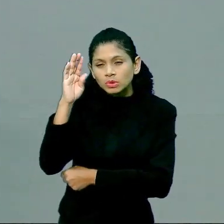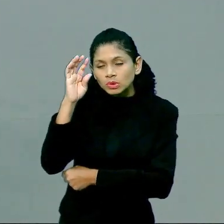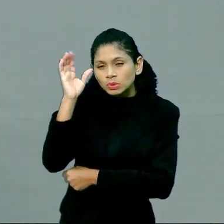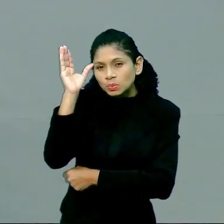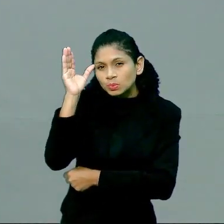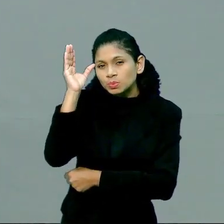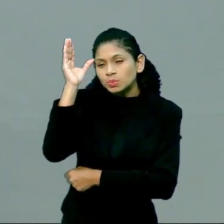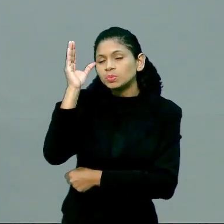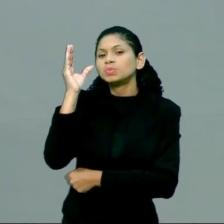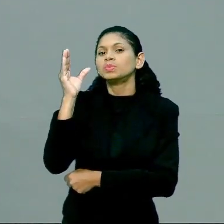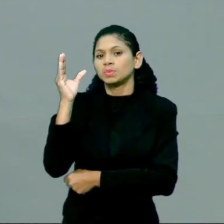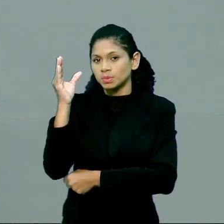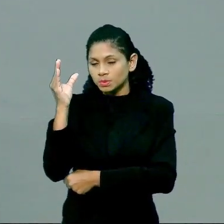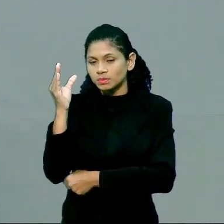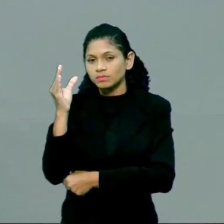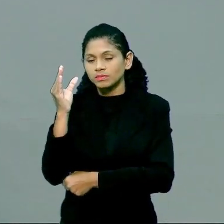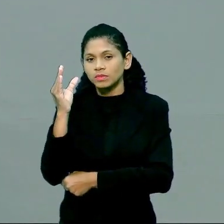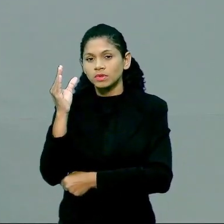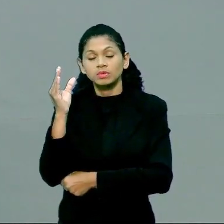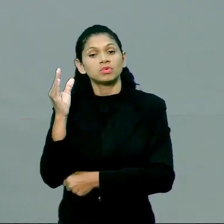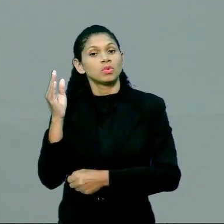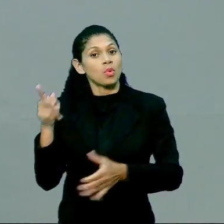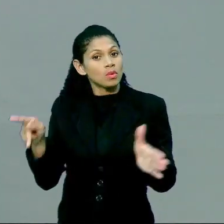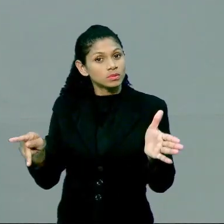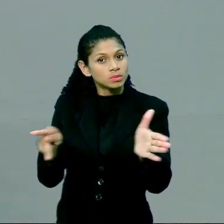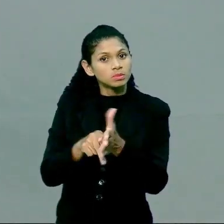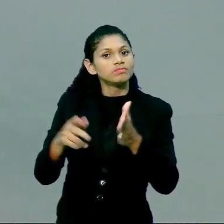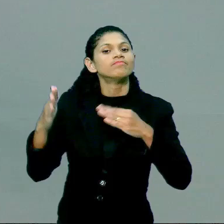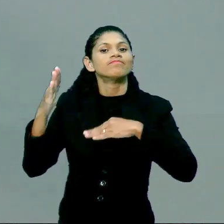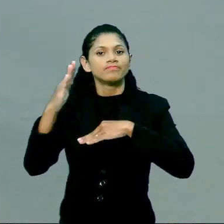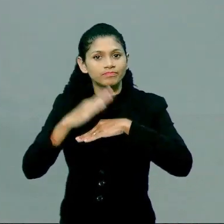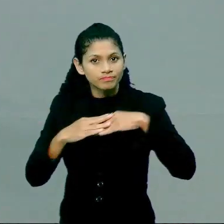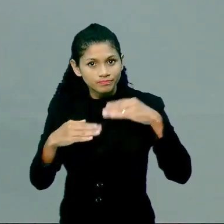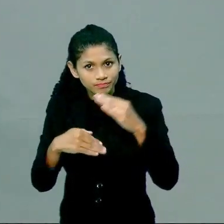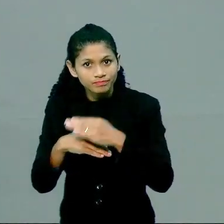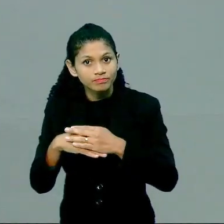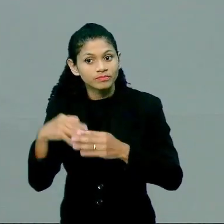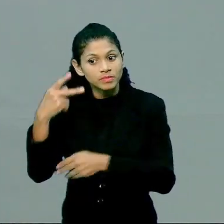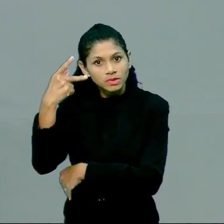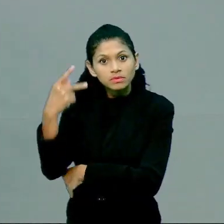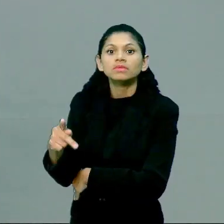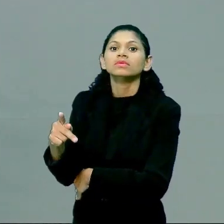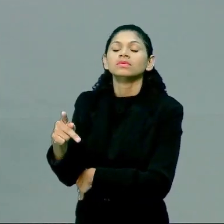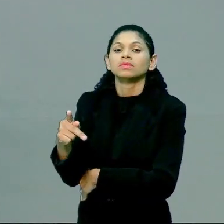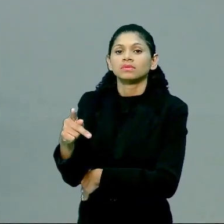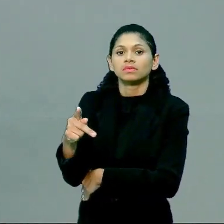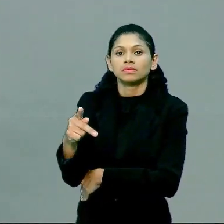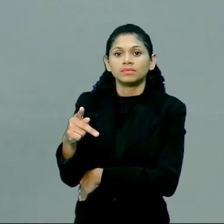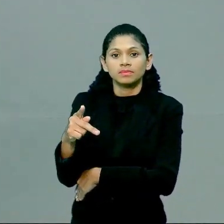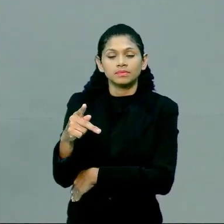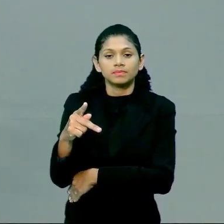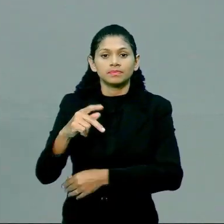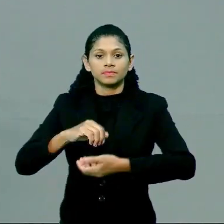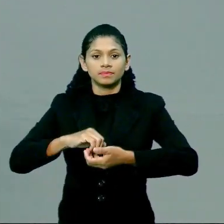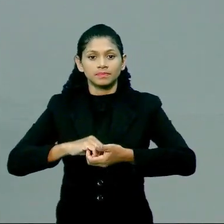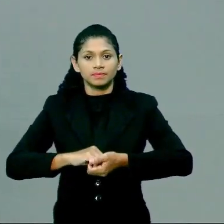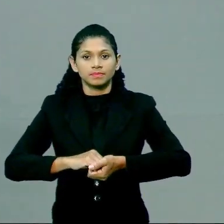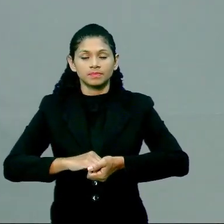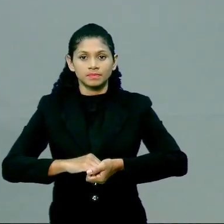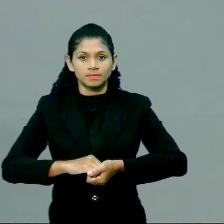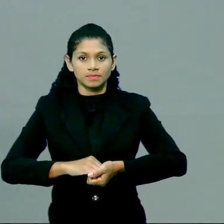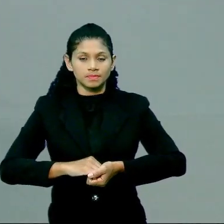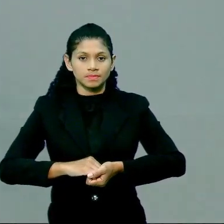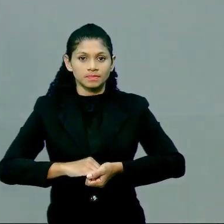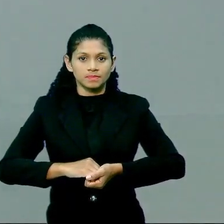da profissão é o notório conhecimento né que hoje se fala muito aí na bncc sobre esse tal de notório conhecimento